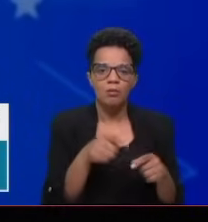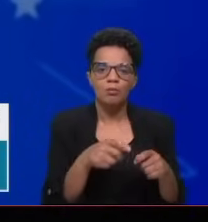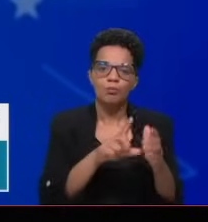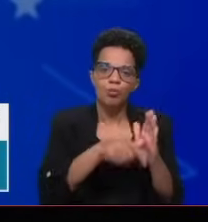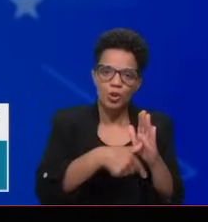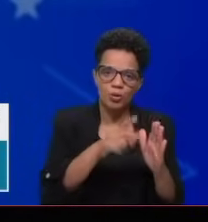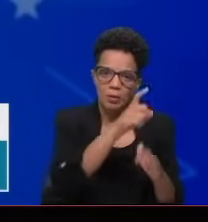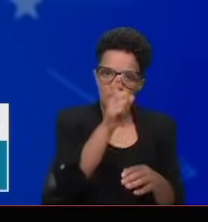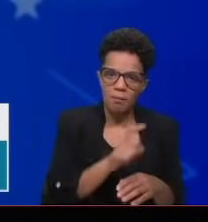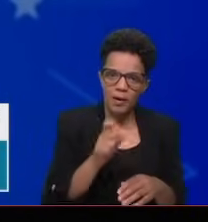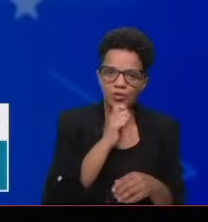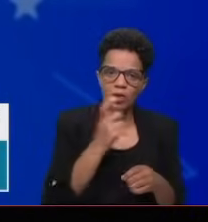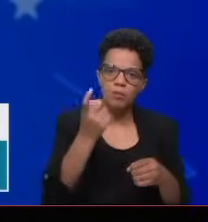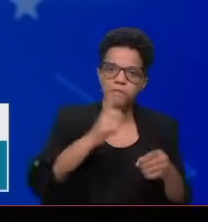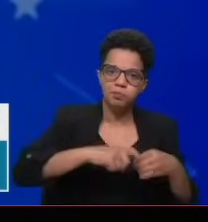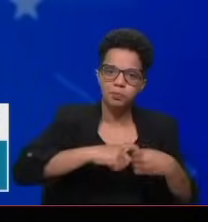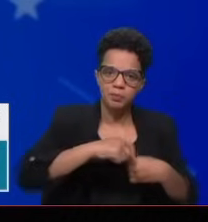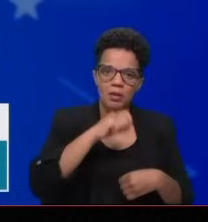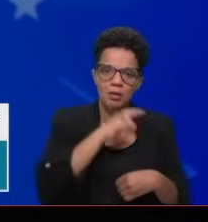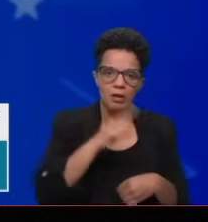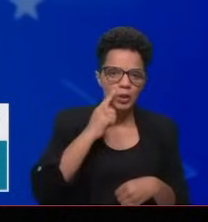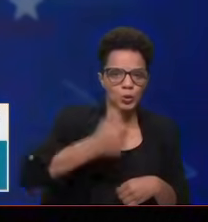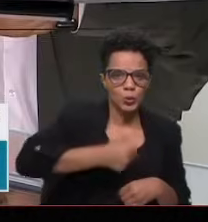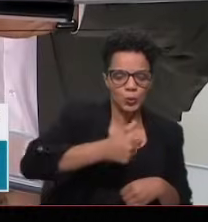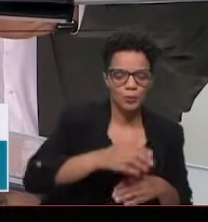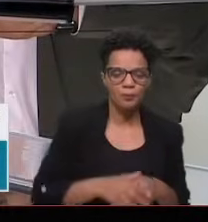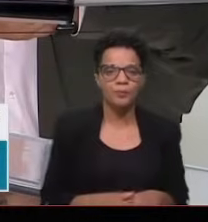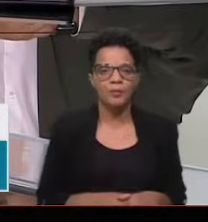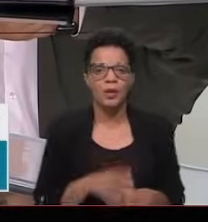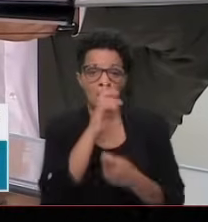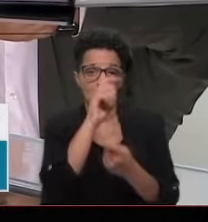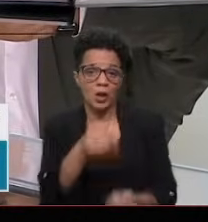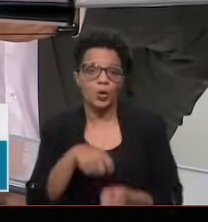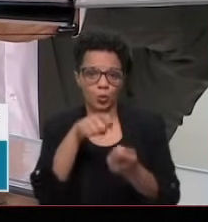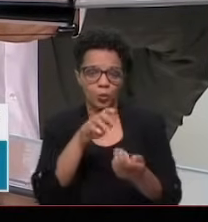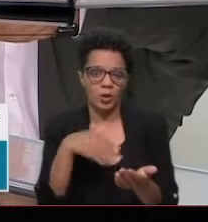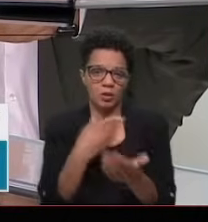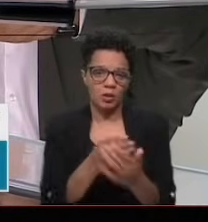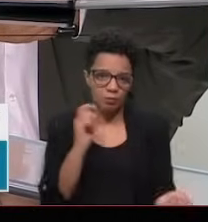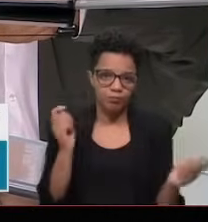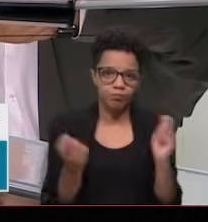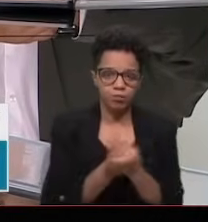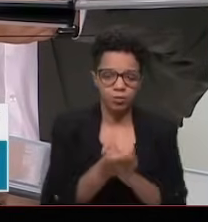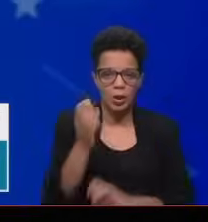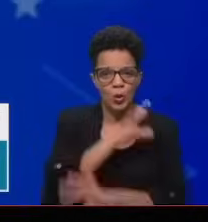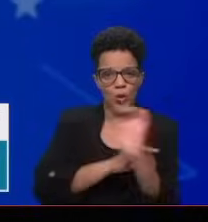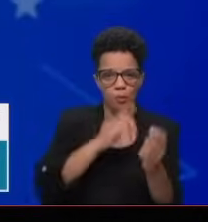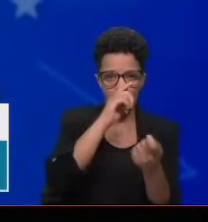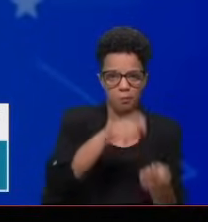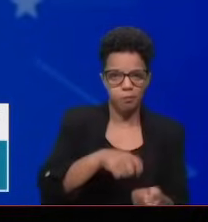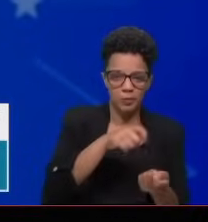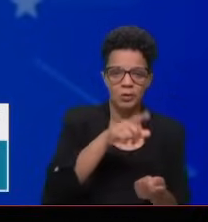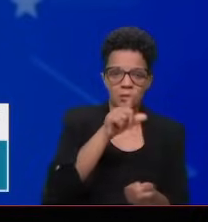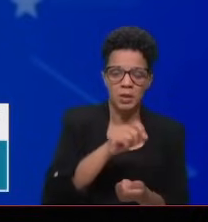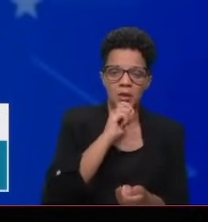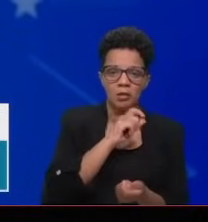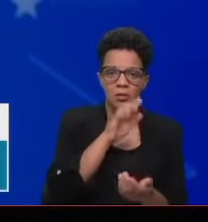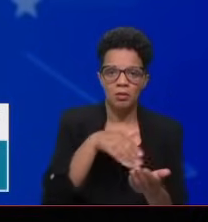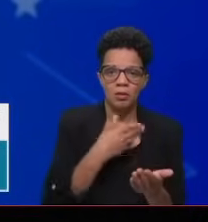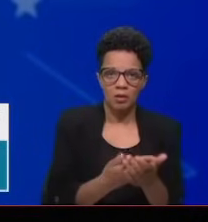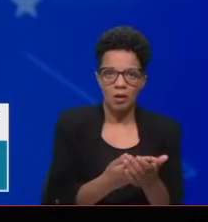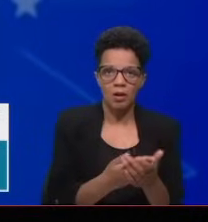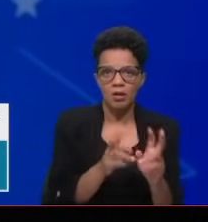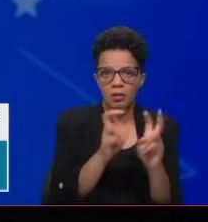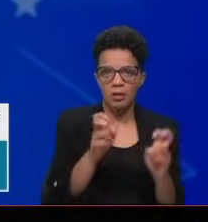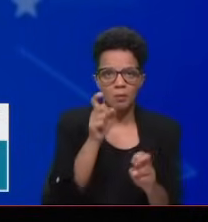de paz isso é essencial relativamente à agricultura obviamente que vai transformar a agricultura europeia mas Possivelmente vai até contribuir para a